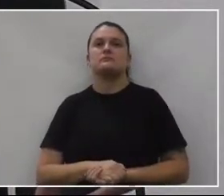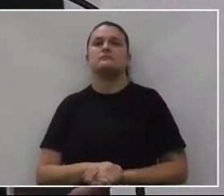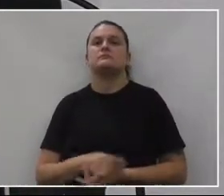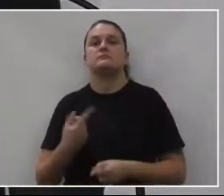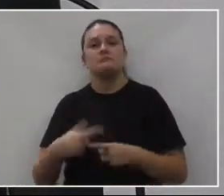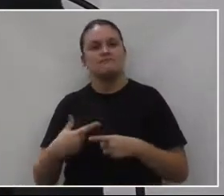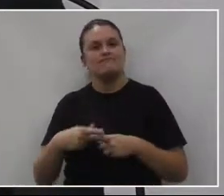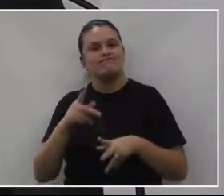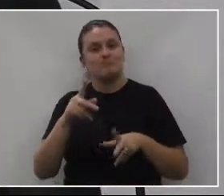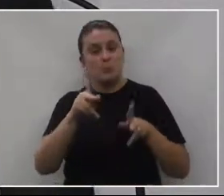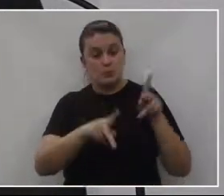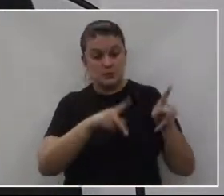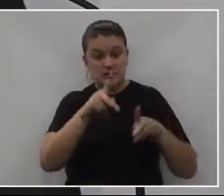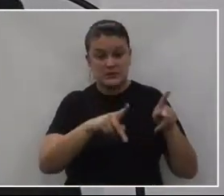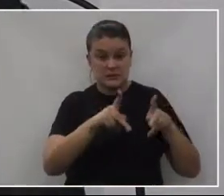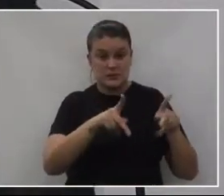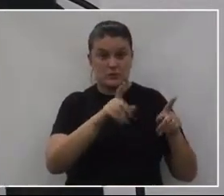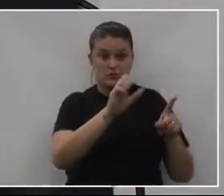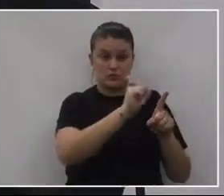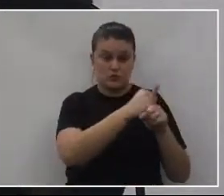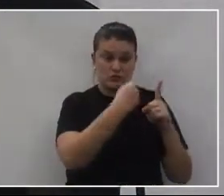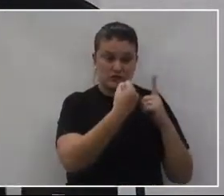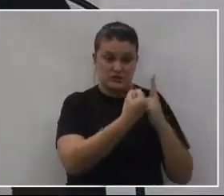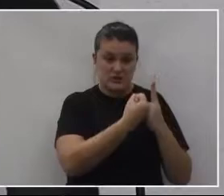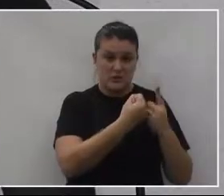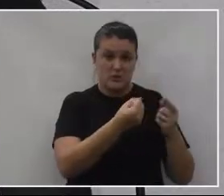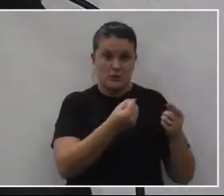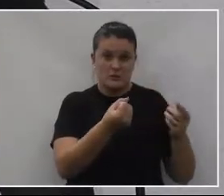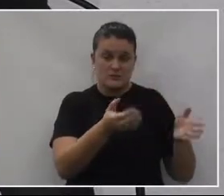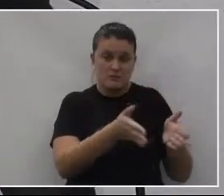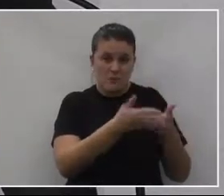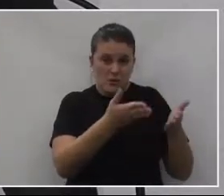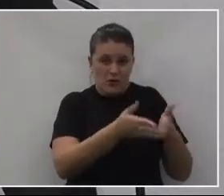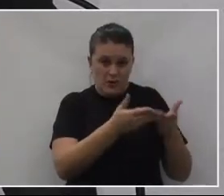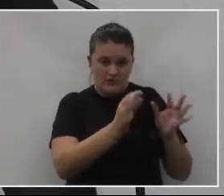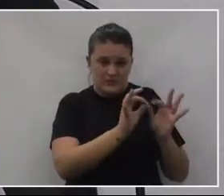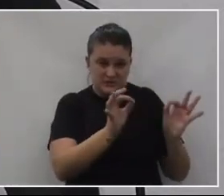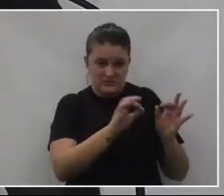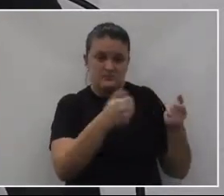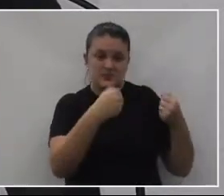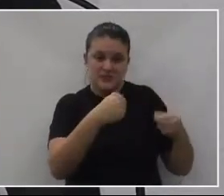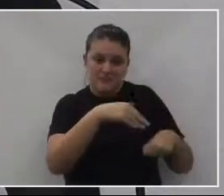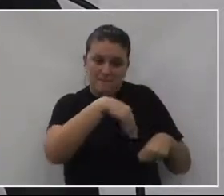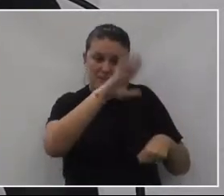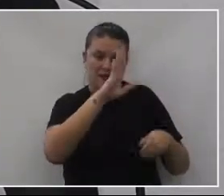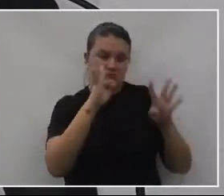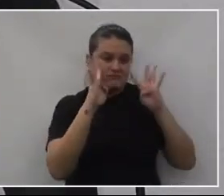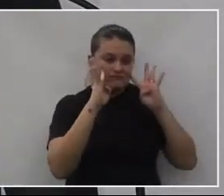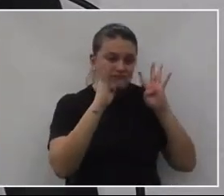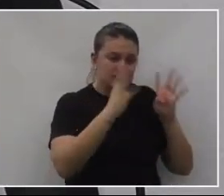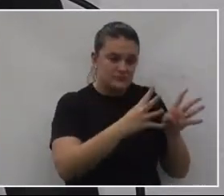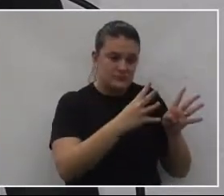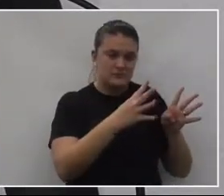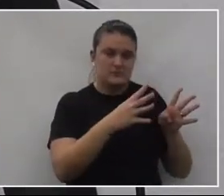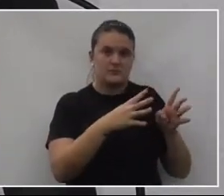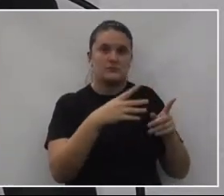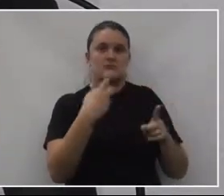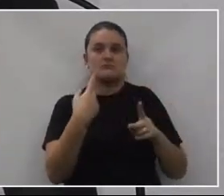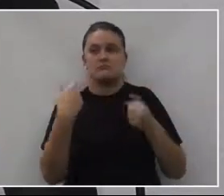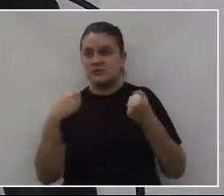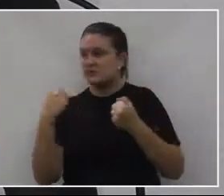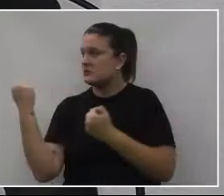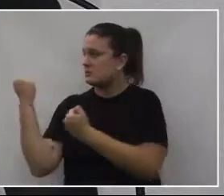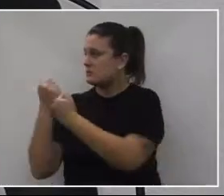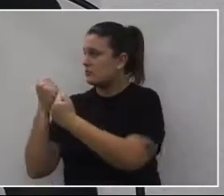difícil, que tem uma dificuldade maior, mas para todo adolescente e jovem, que quem sabe já ano que vem, com o apoio dos senhores, aí possamos